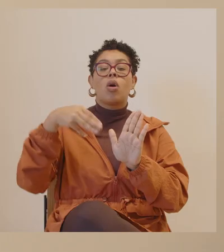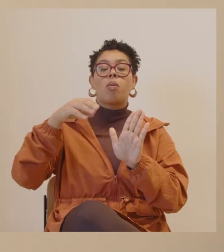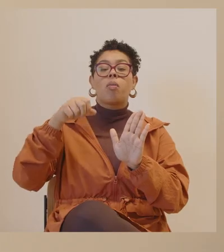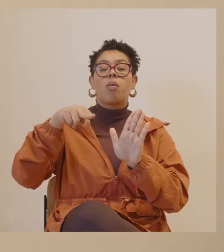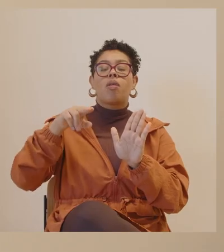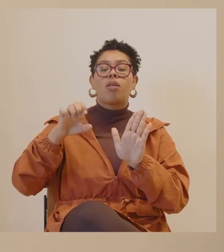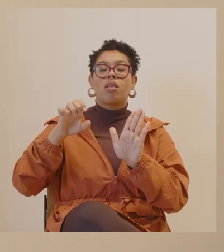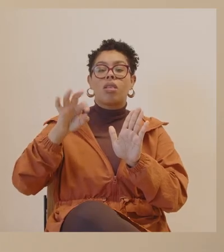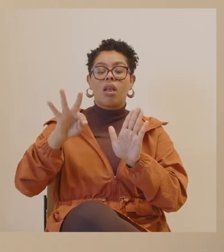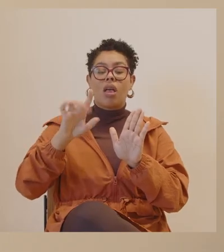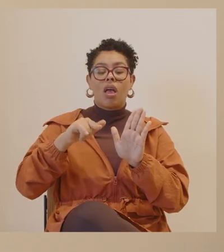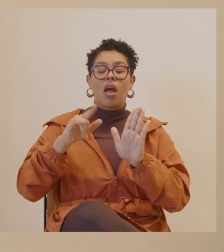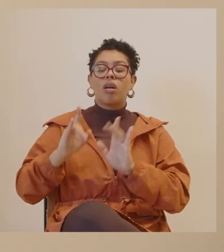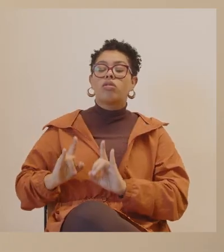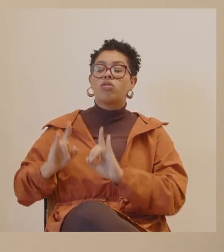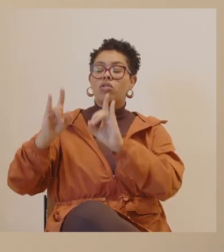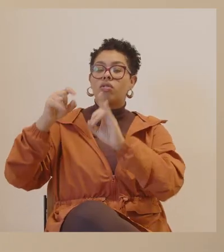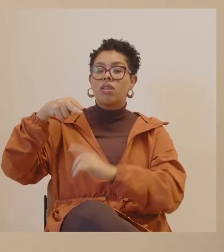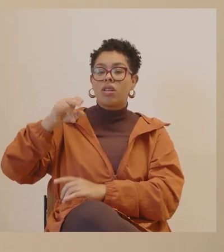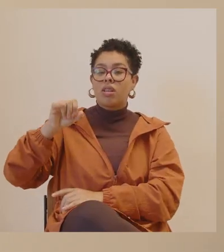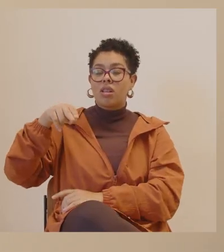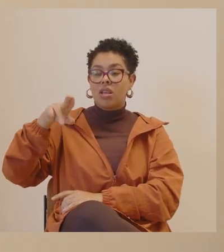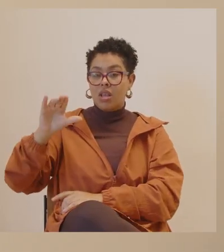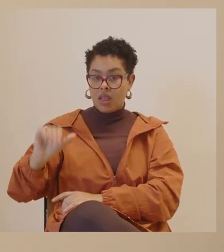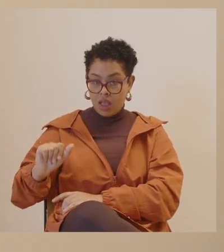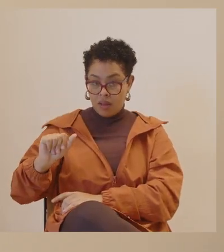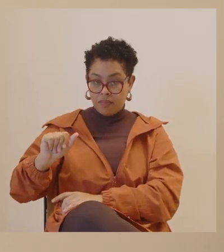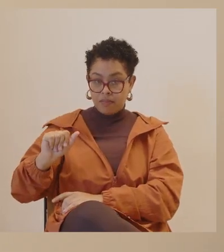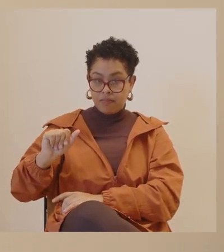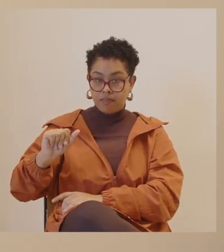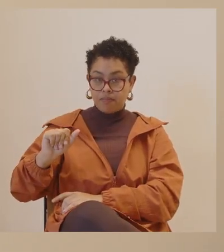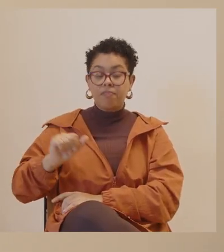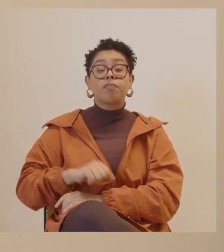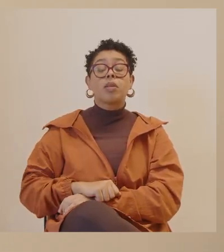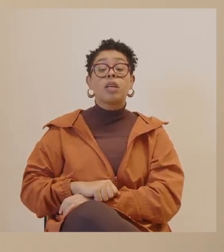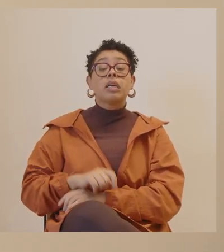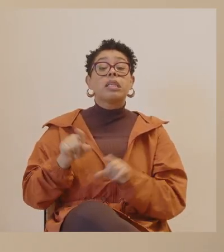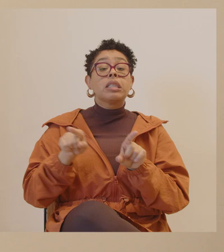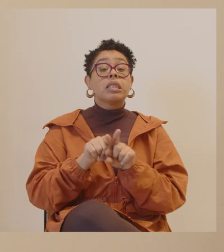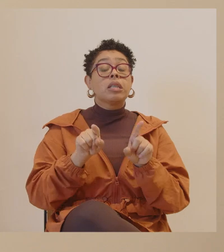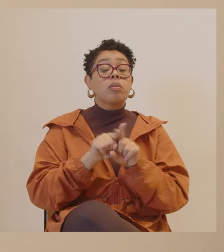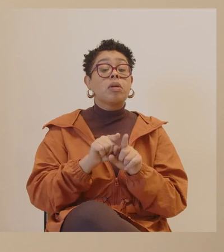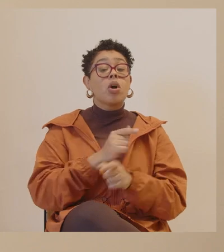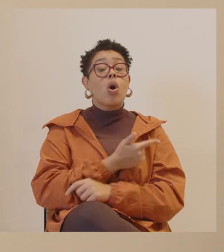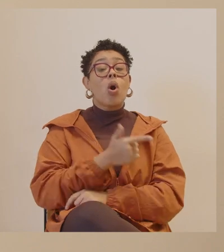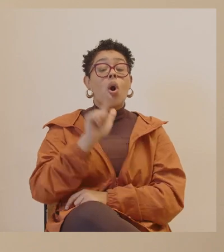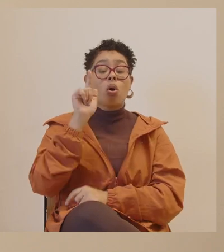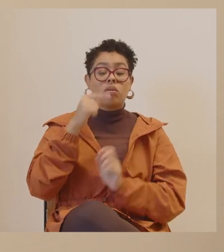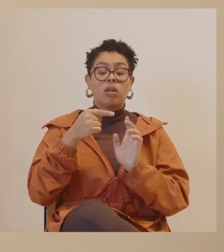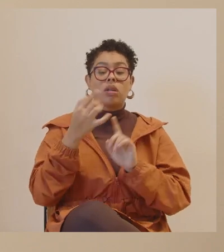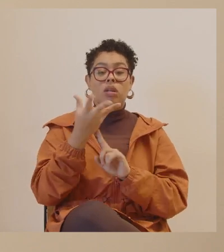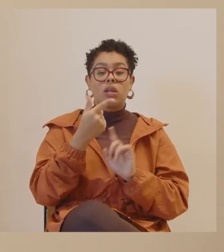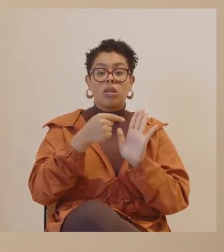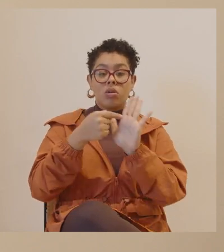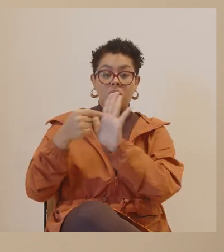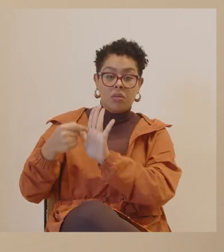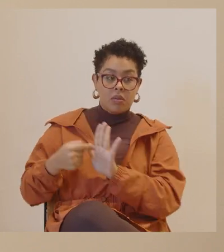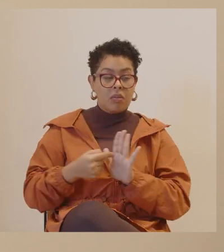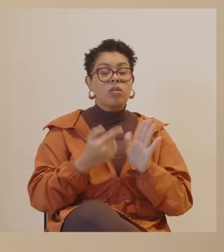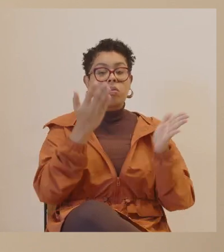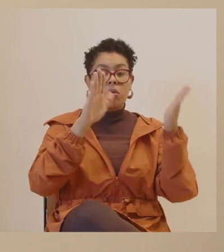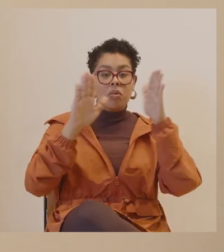está no Edifício Lina, junto com Franz Krageberg. A gente também está com outras exposições, eu convido